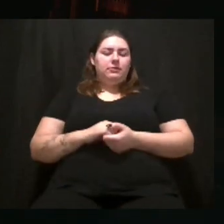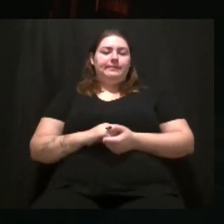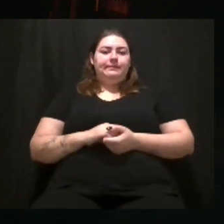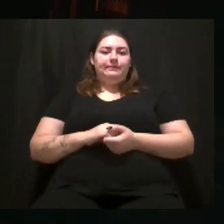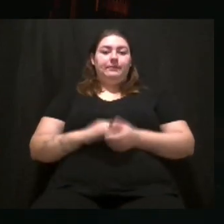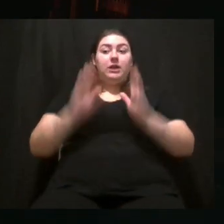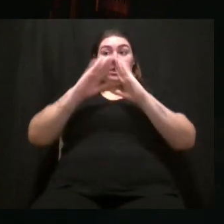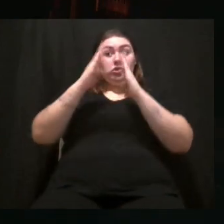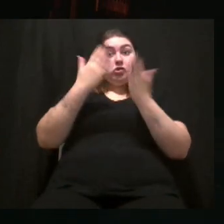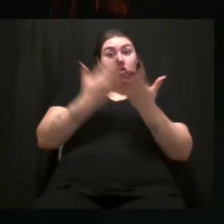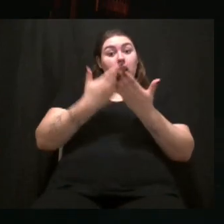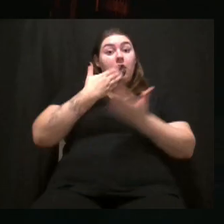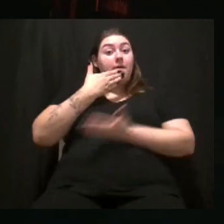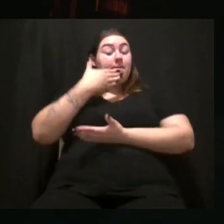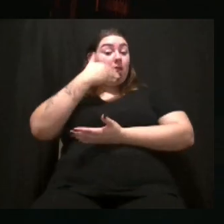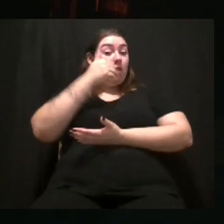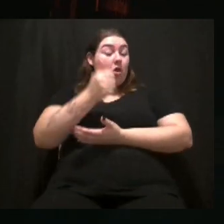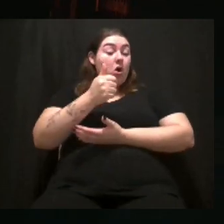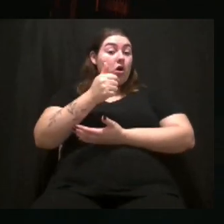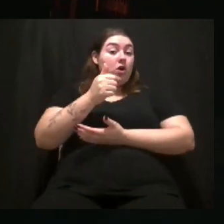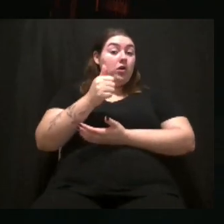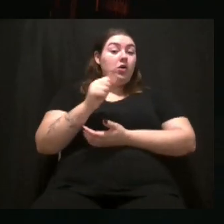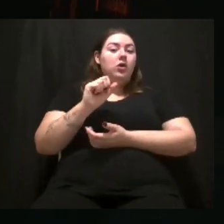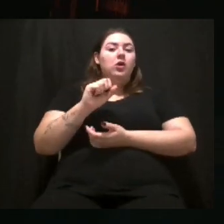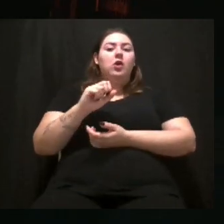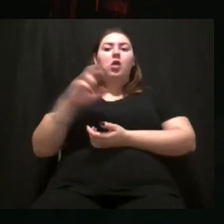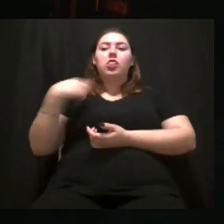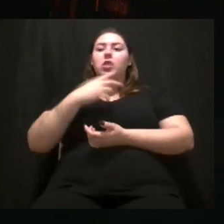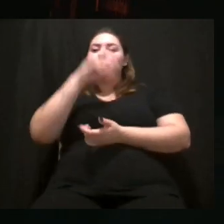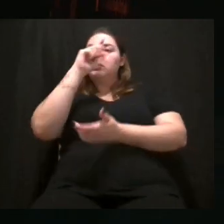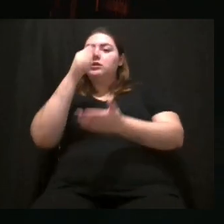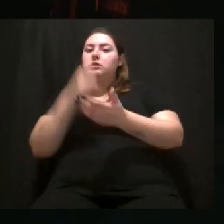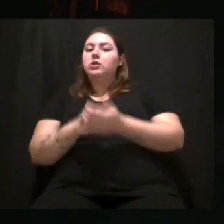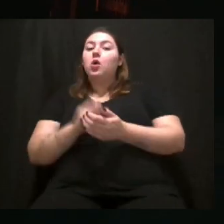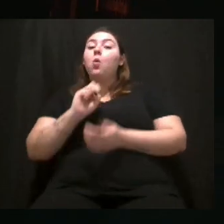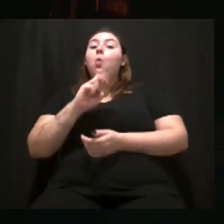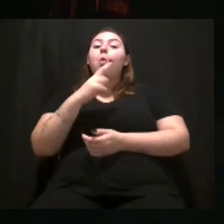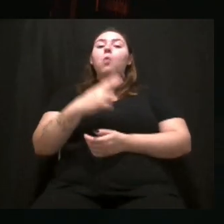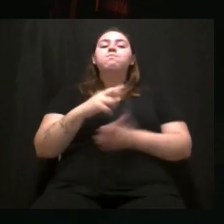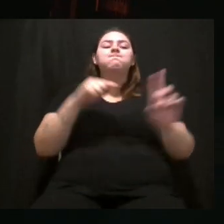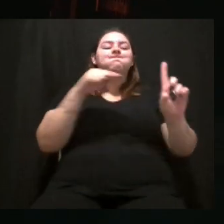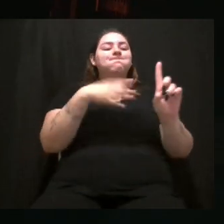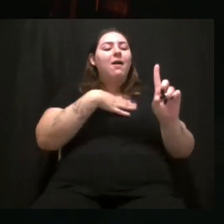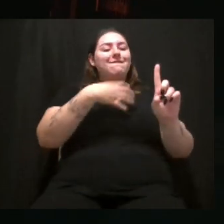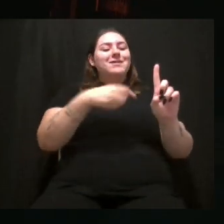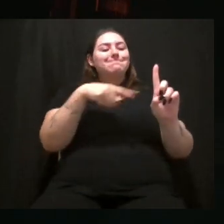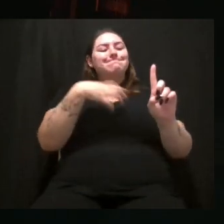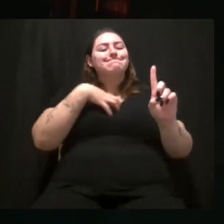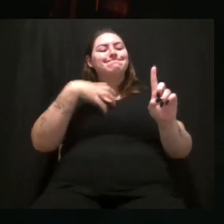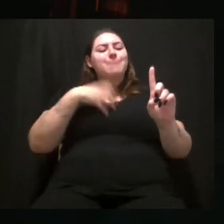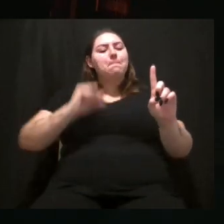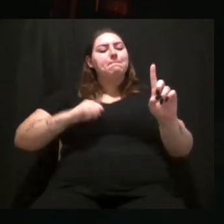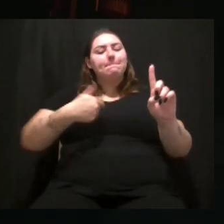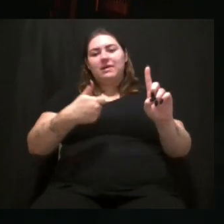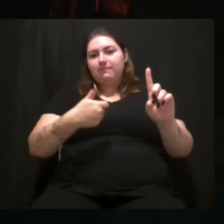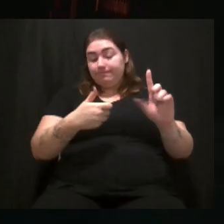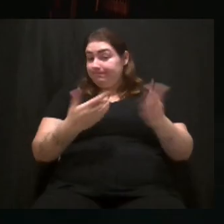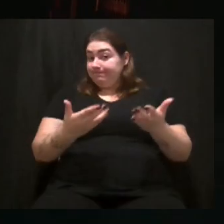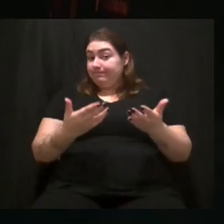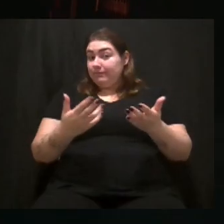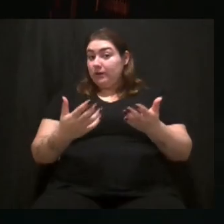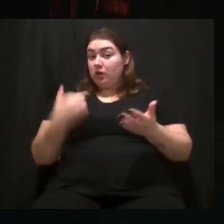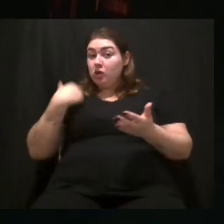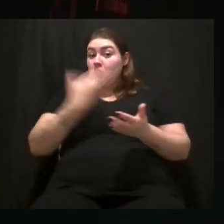a nossa concepção ou a melhor escola é aquela que o nosso filho se sente bem? Então, para isso, a gente recebe aqui duas